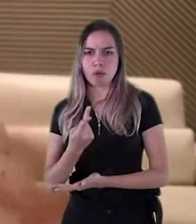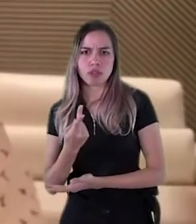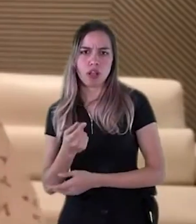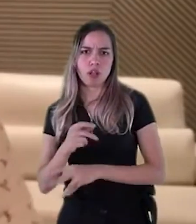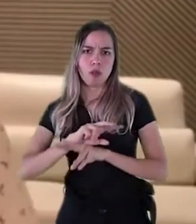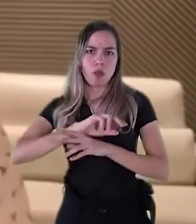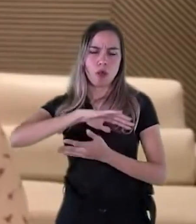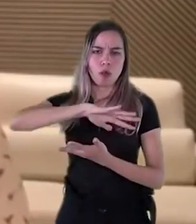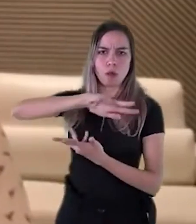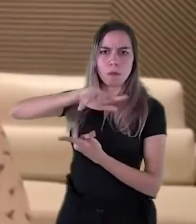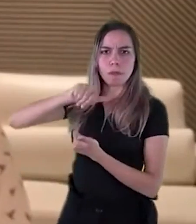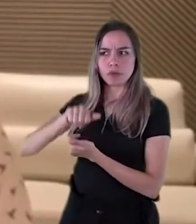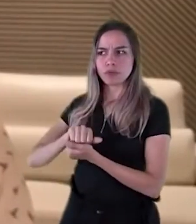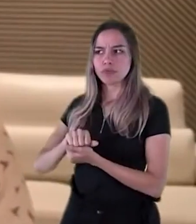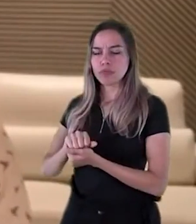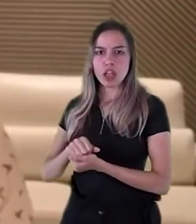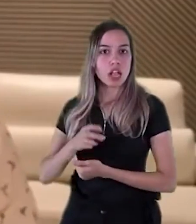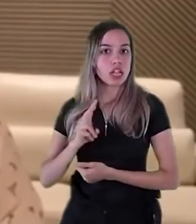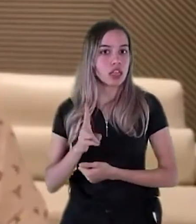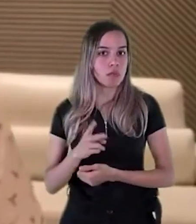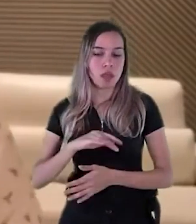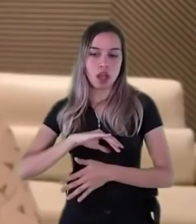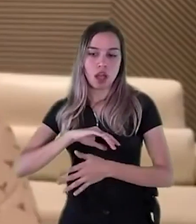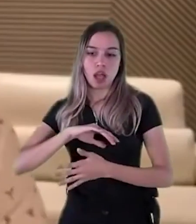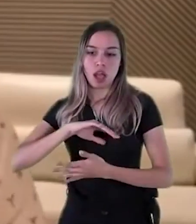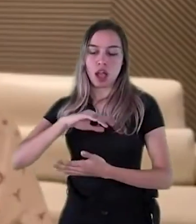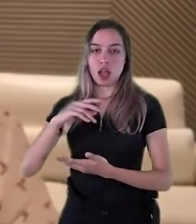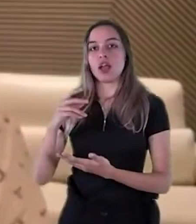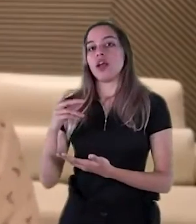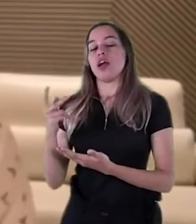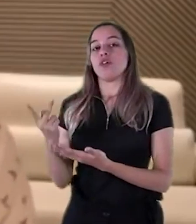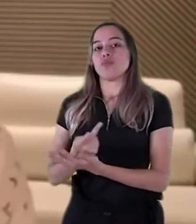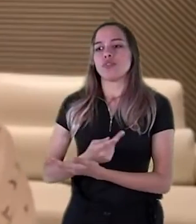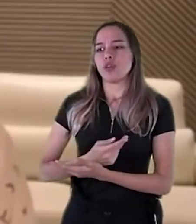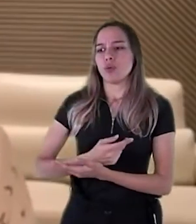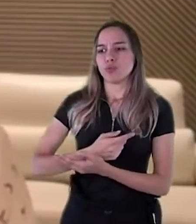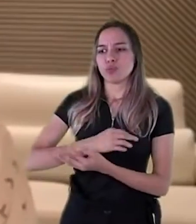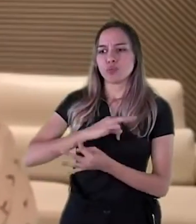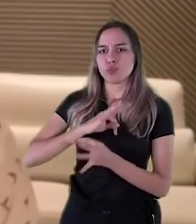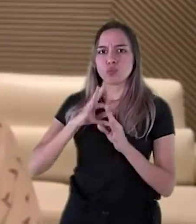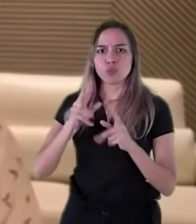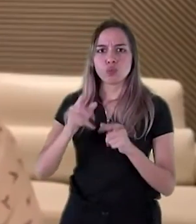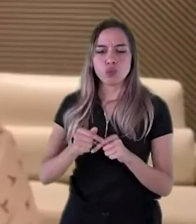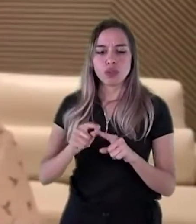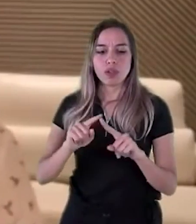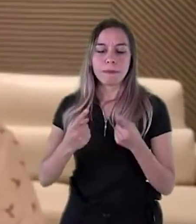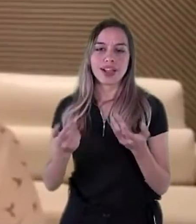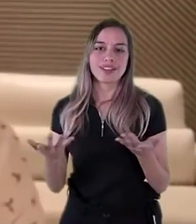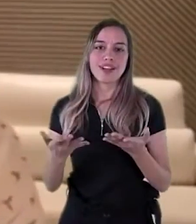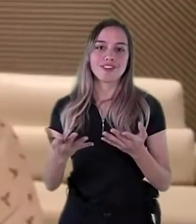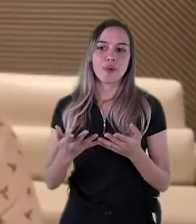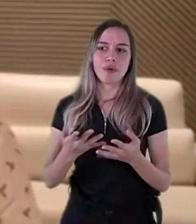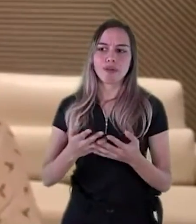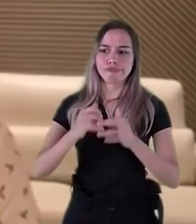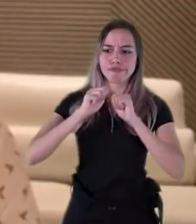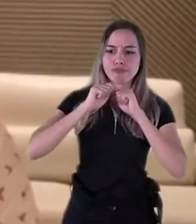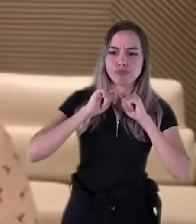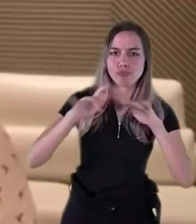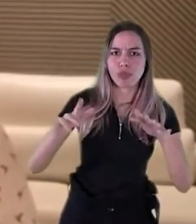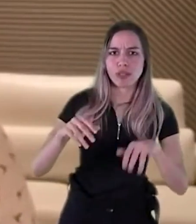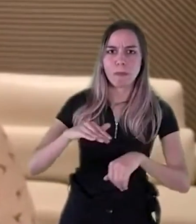claro, sempre aconteceu esse tanto de coisa, é que agora está tudo acessível para a gente saber o que acontece. Uma vez Bernardo Paes disse